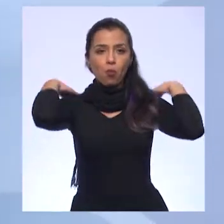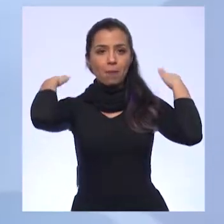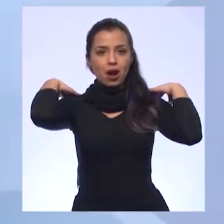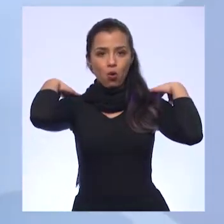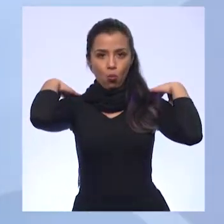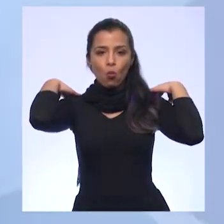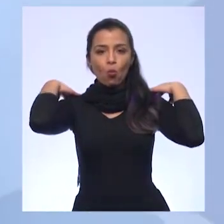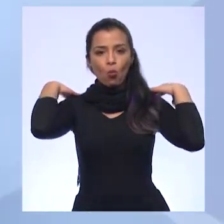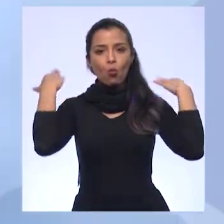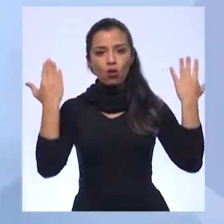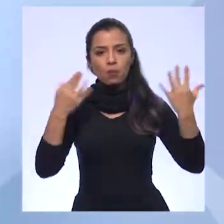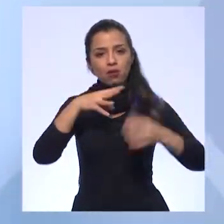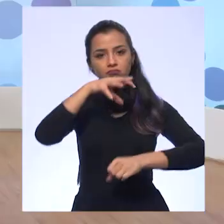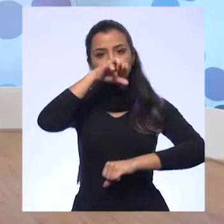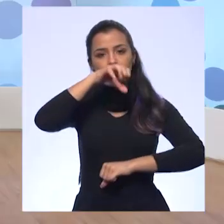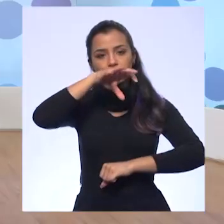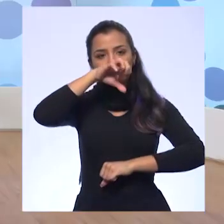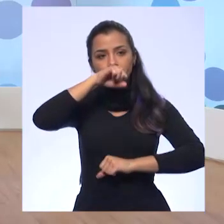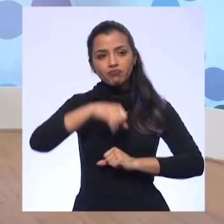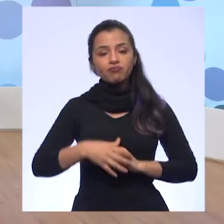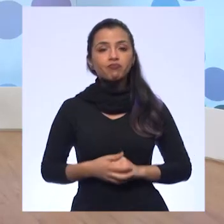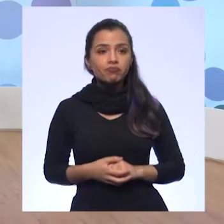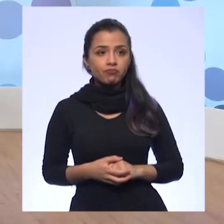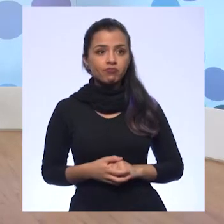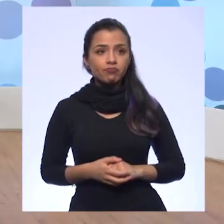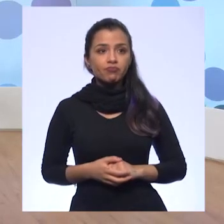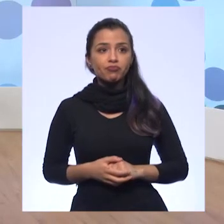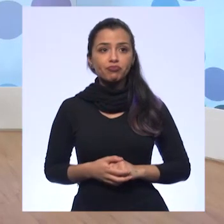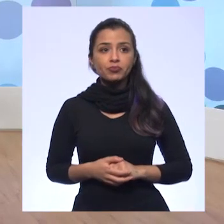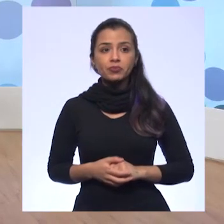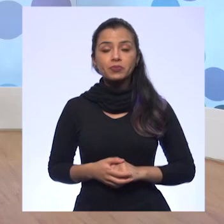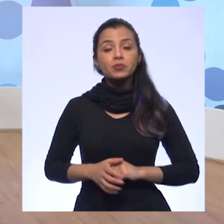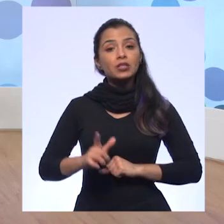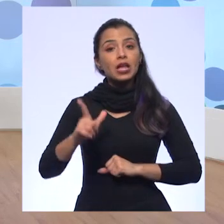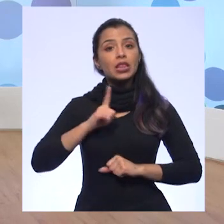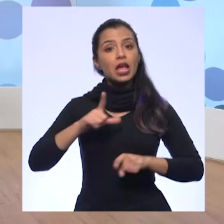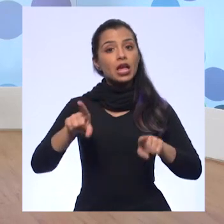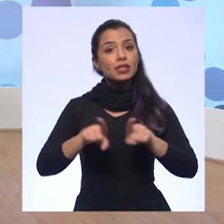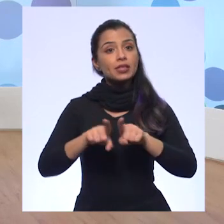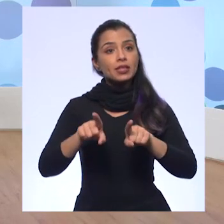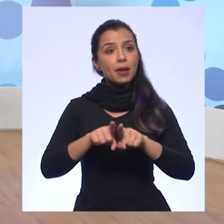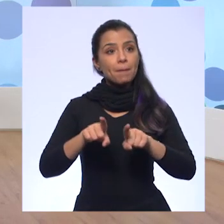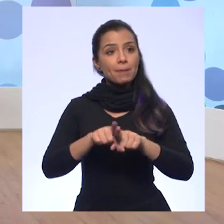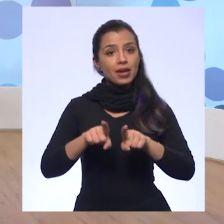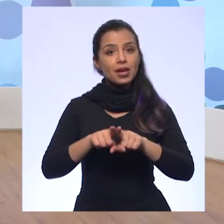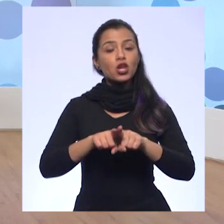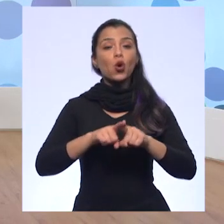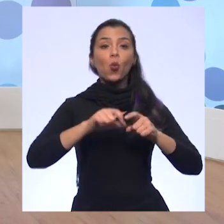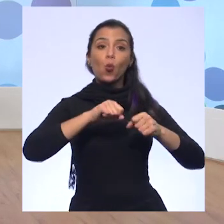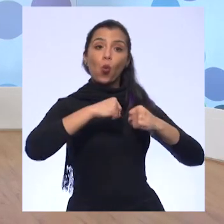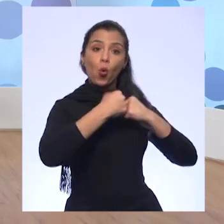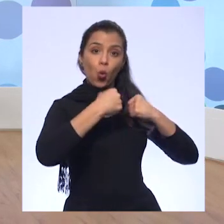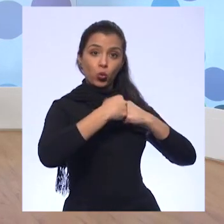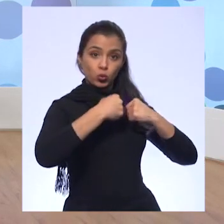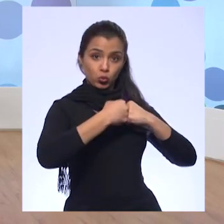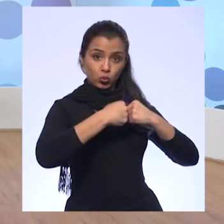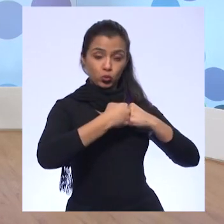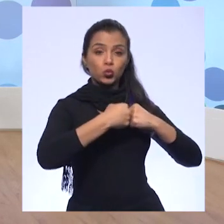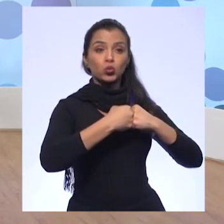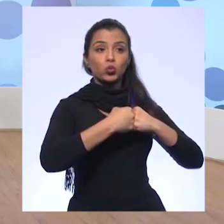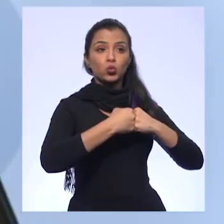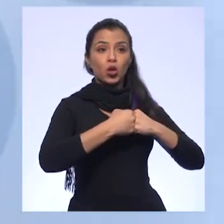caixa, né? Mas também nós temos aí, né, professor Edjoel? Sim. Nós temos aí os músculos, os